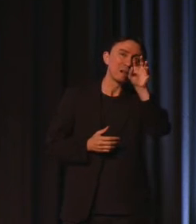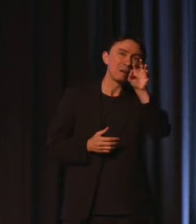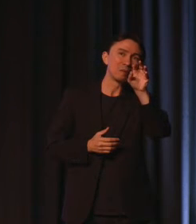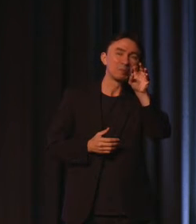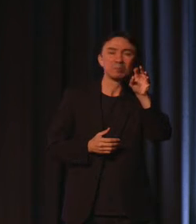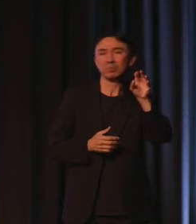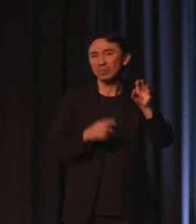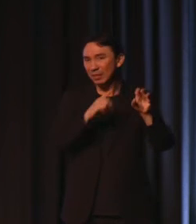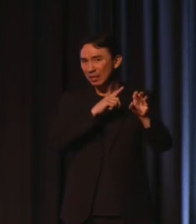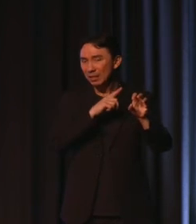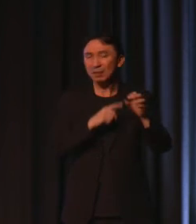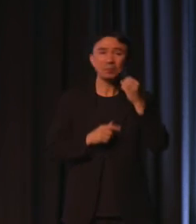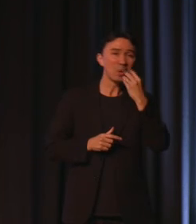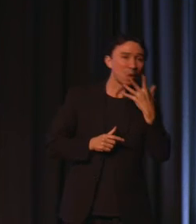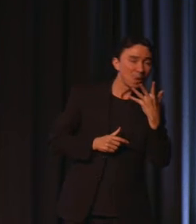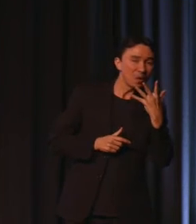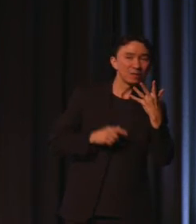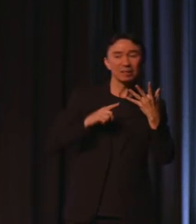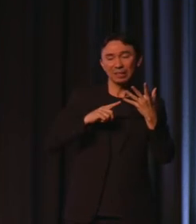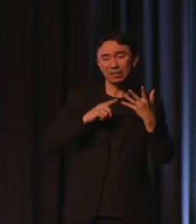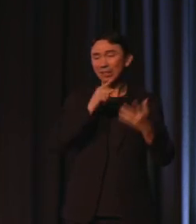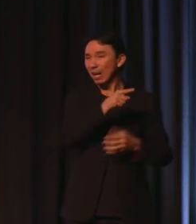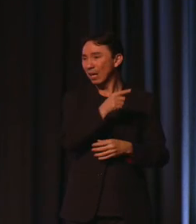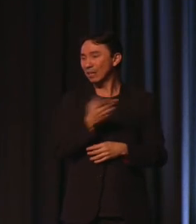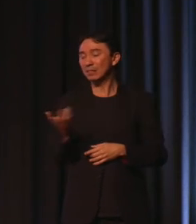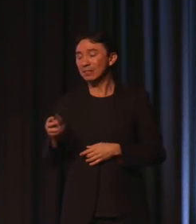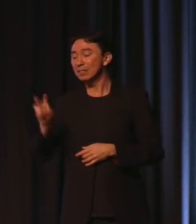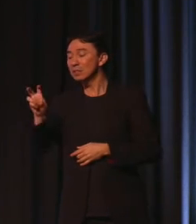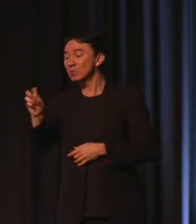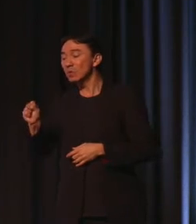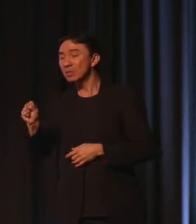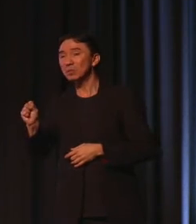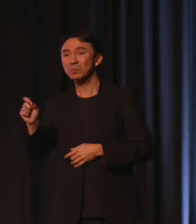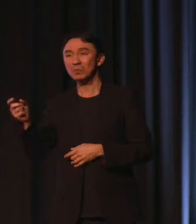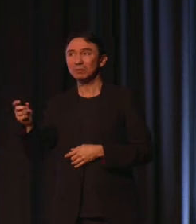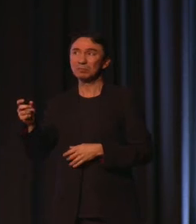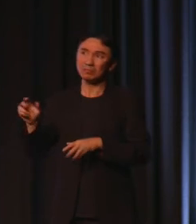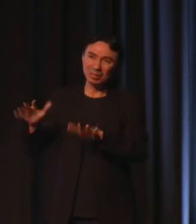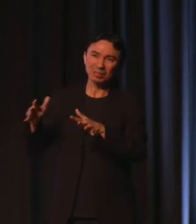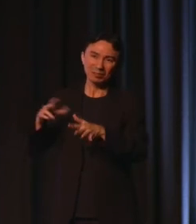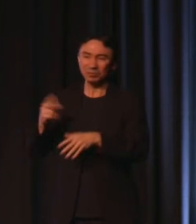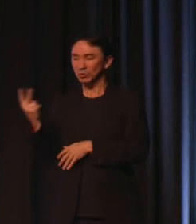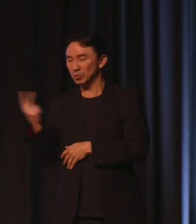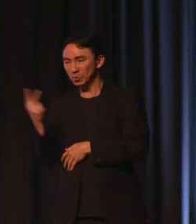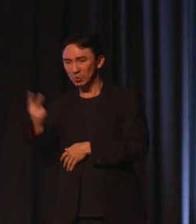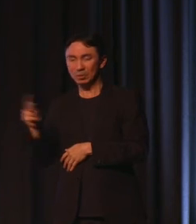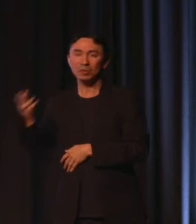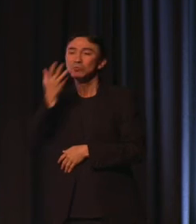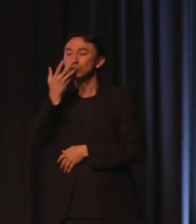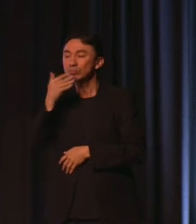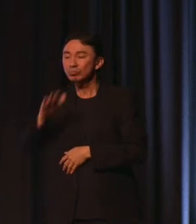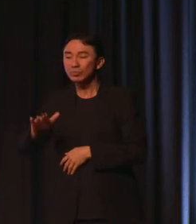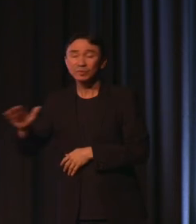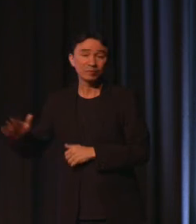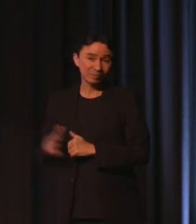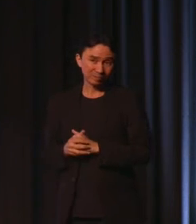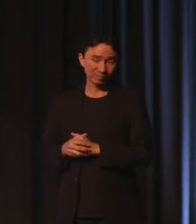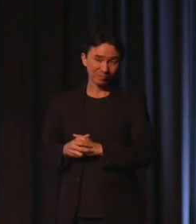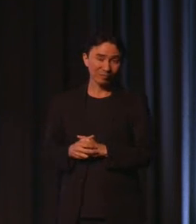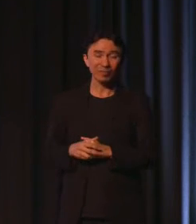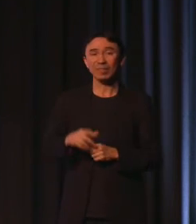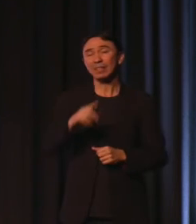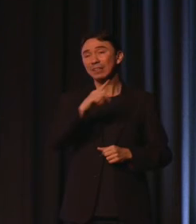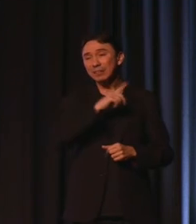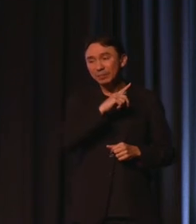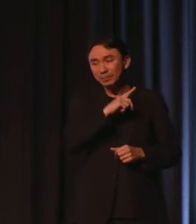50 aí como boa e 13 como ótimo no adulto, 58 versus 22 no infantil. As motivações elas são parecidas,